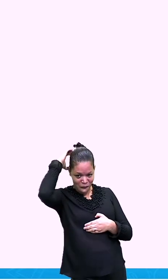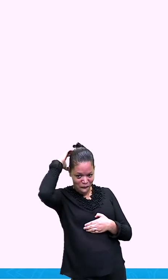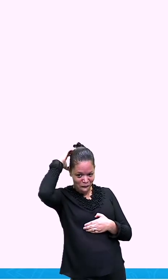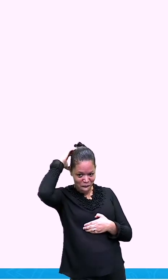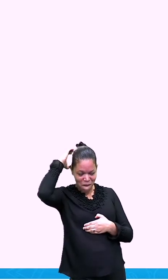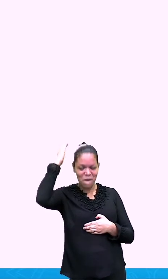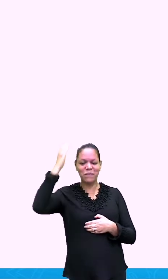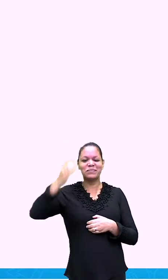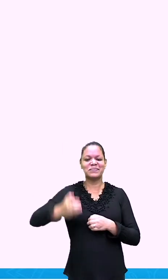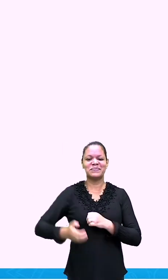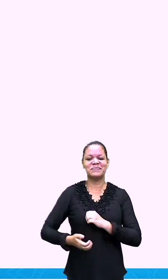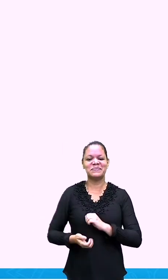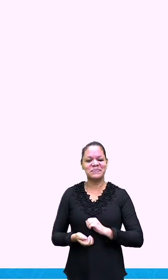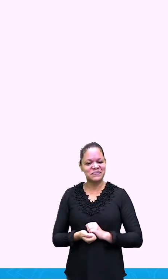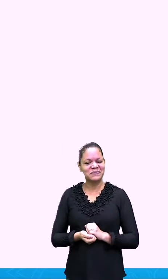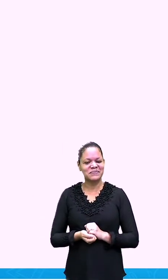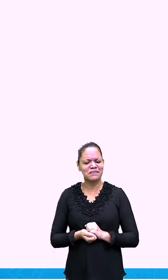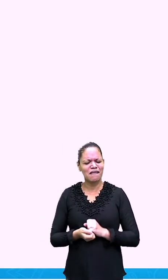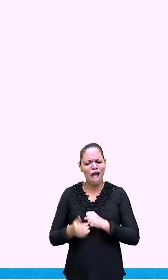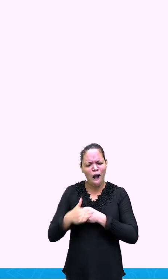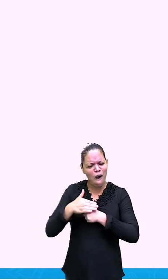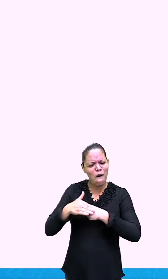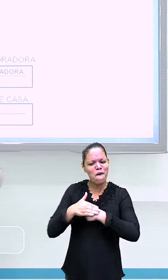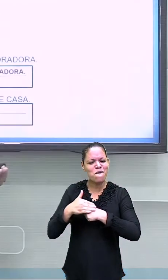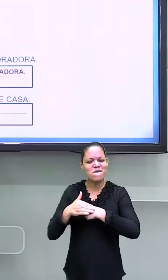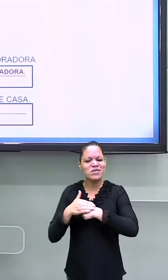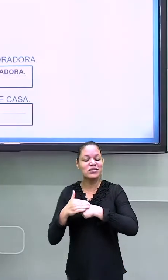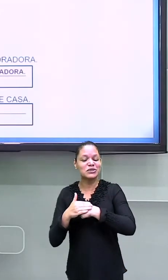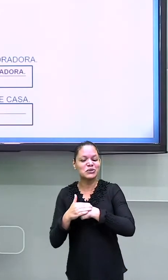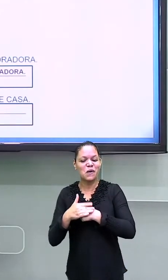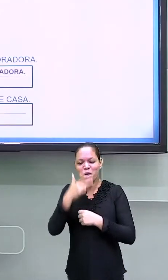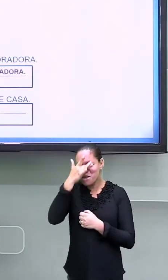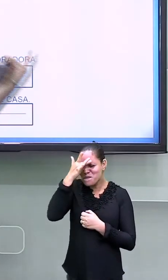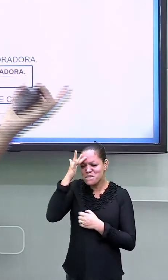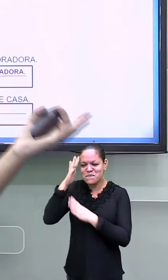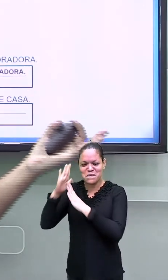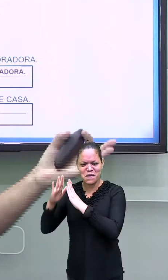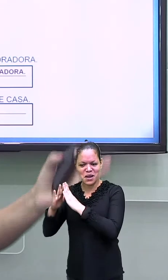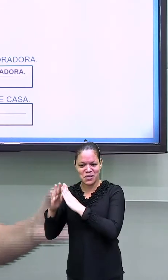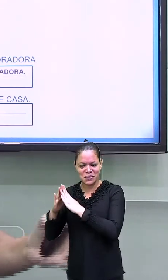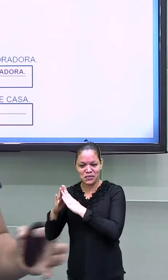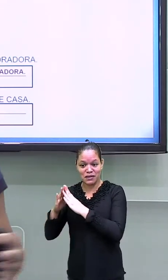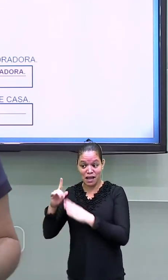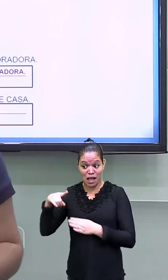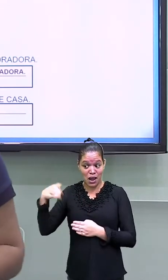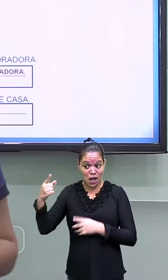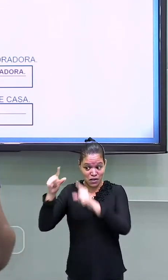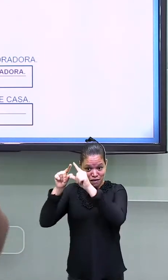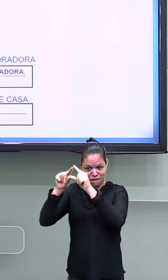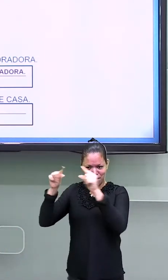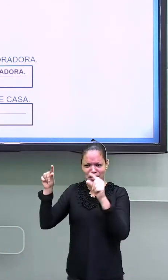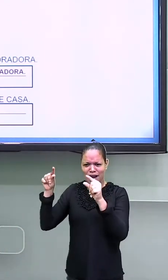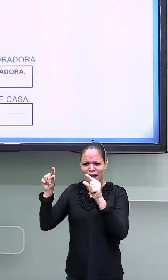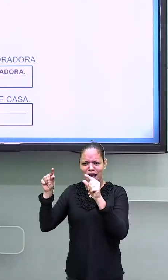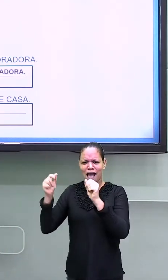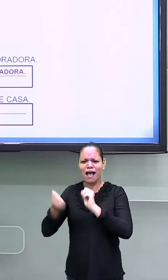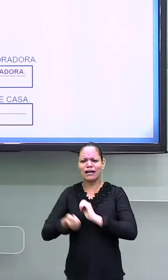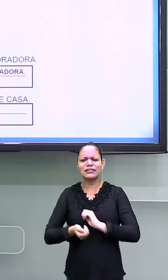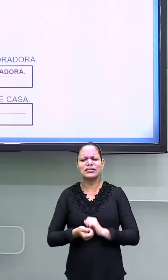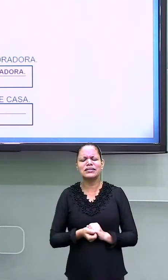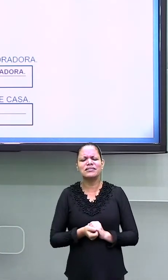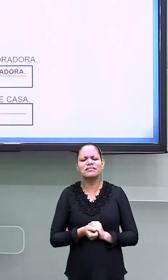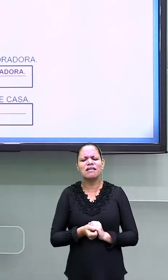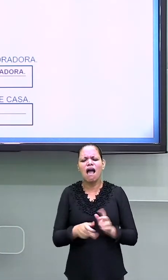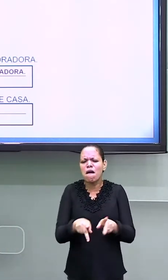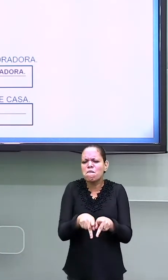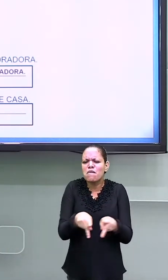professora passou a lição de casa. Nossa, o Brasil e o mundo nesse momento estão